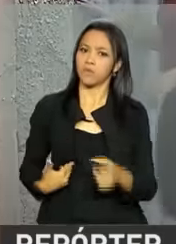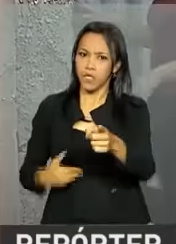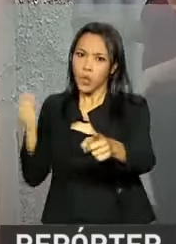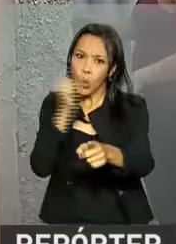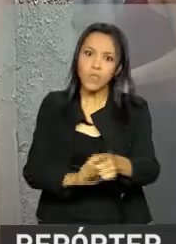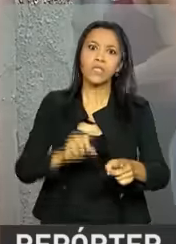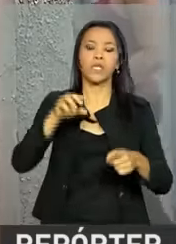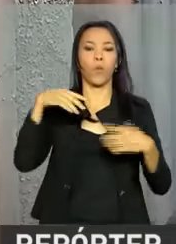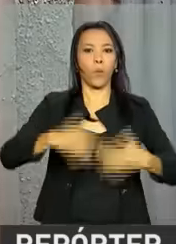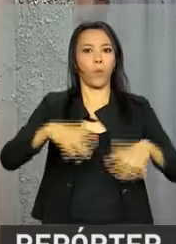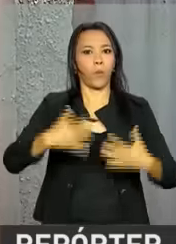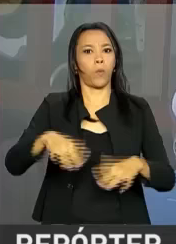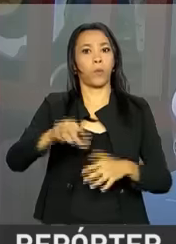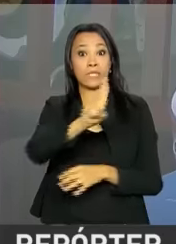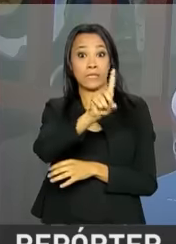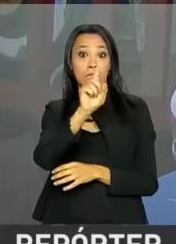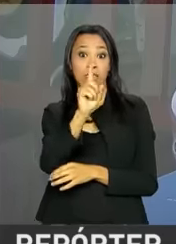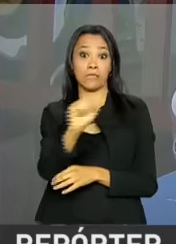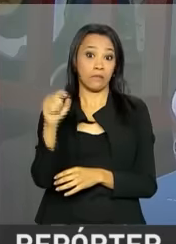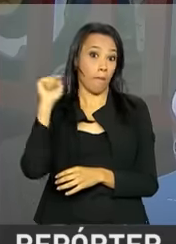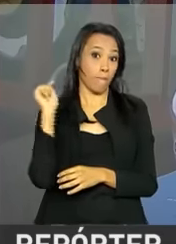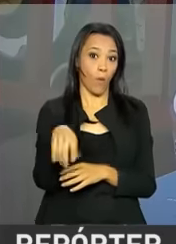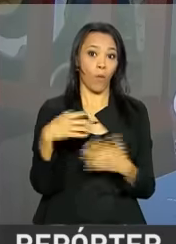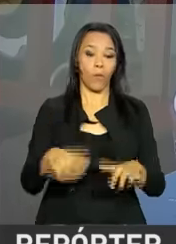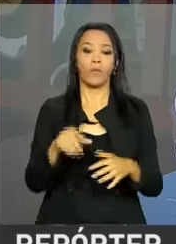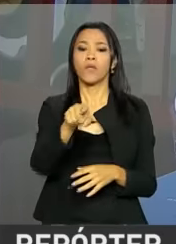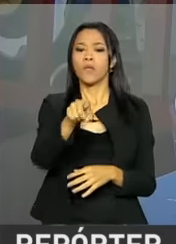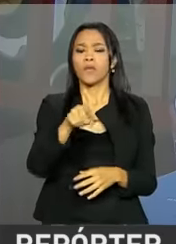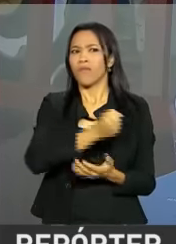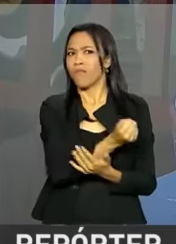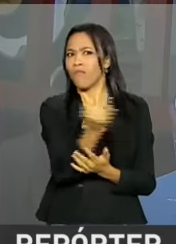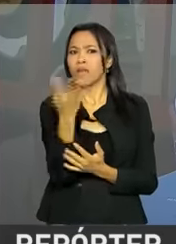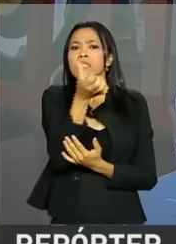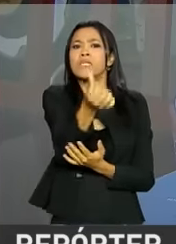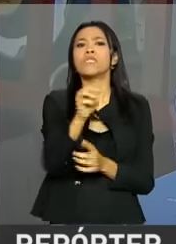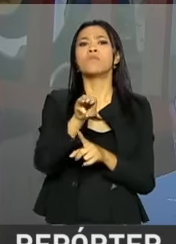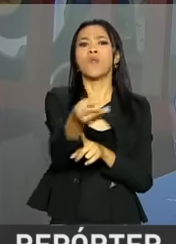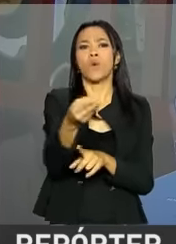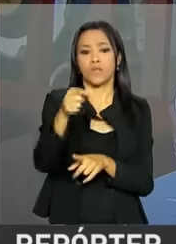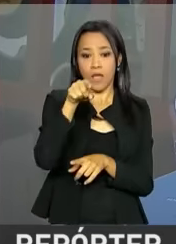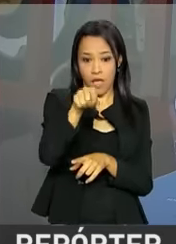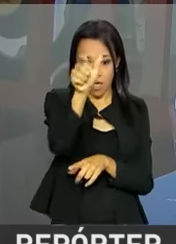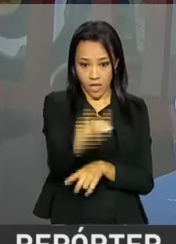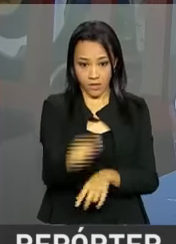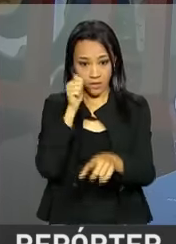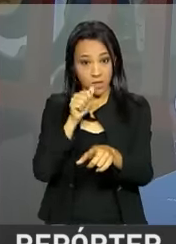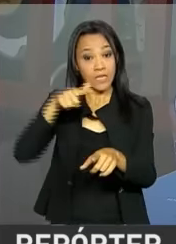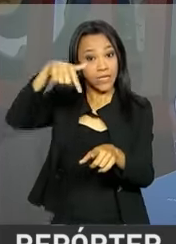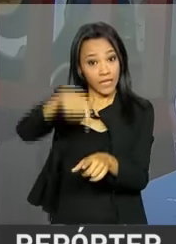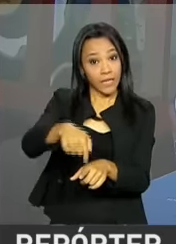nota máxima na redação do Enem no universo de mais de 6 milhões de candidatos Gabriela está entre os